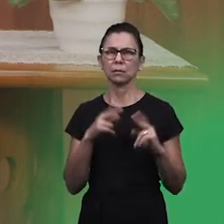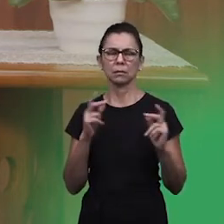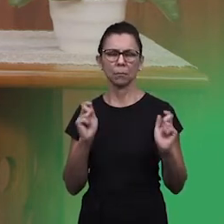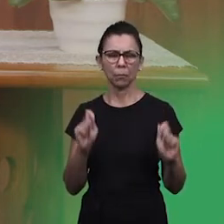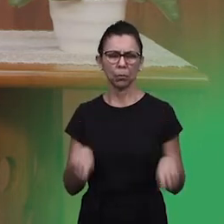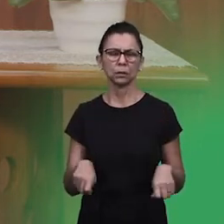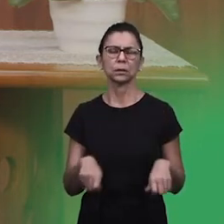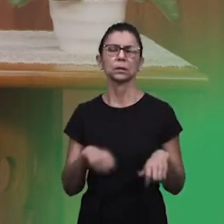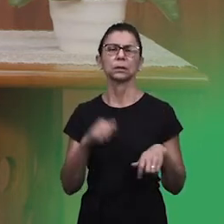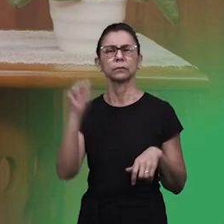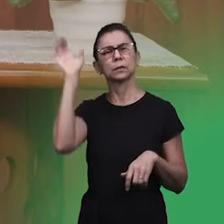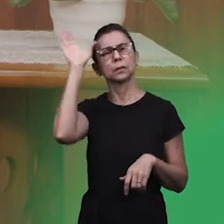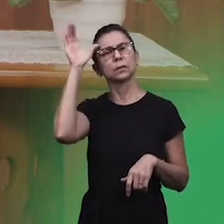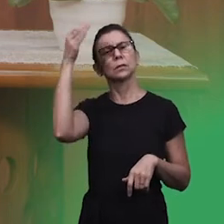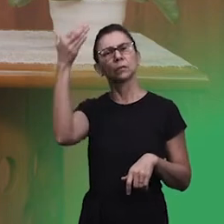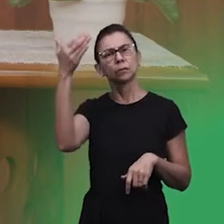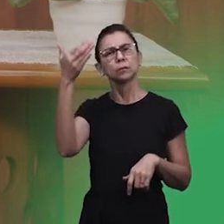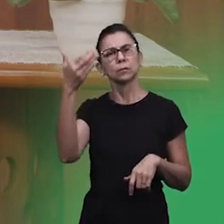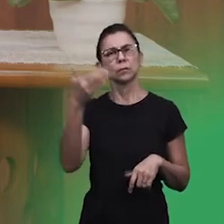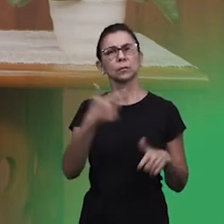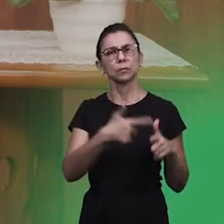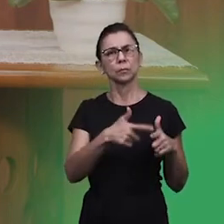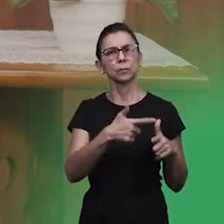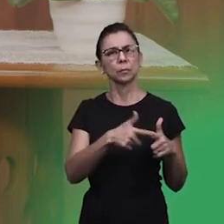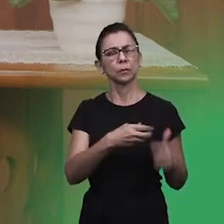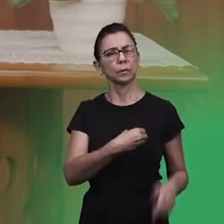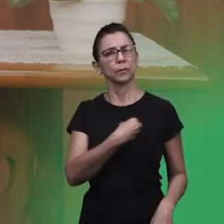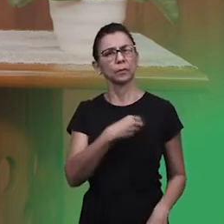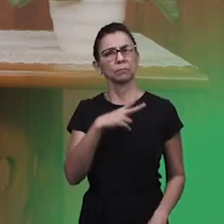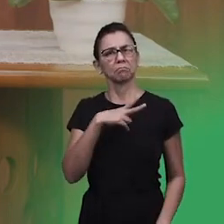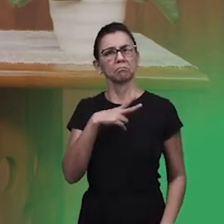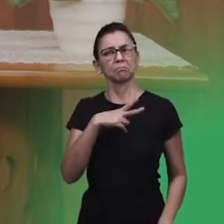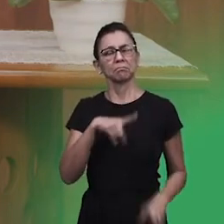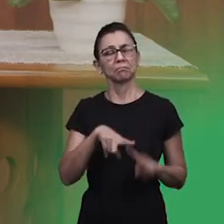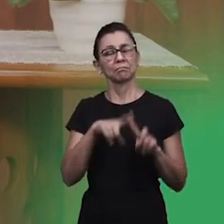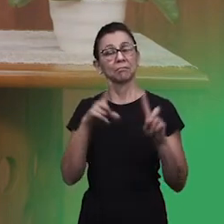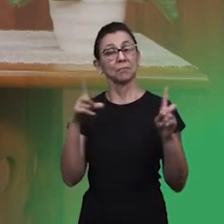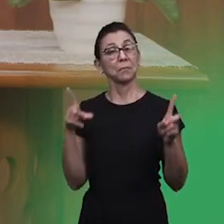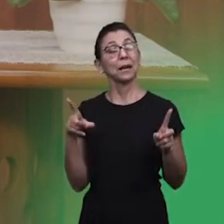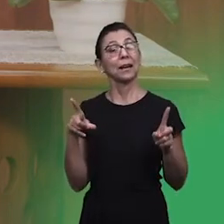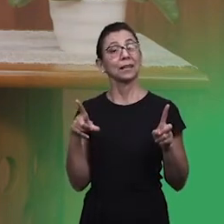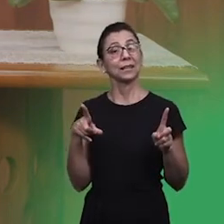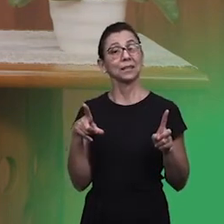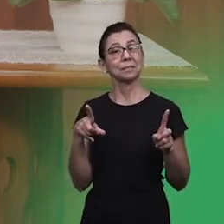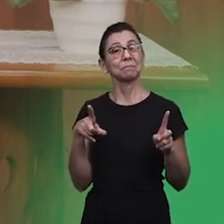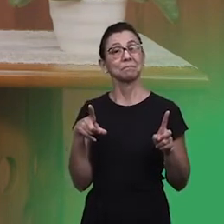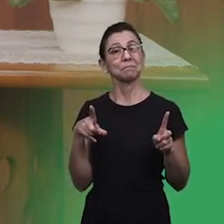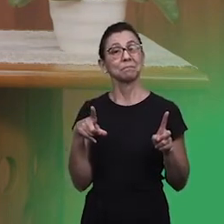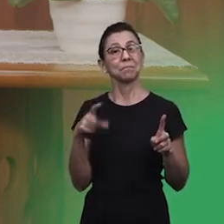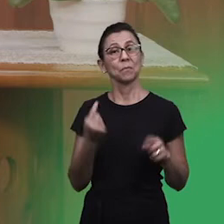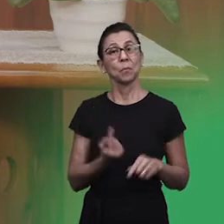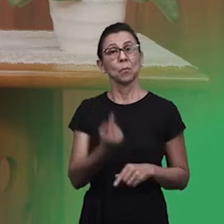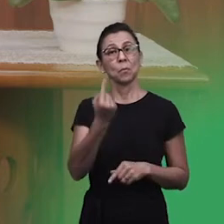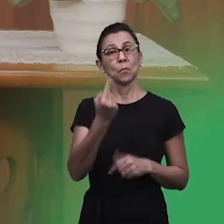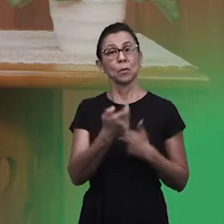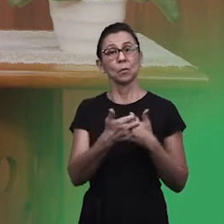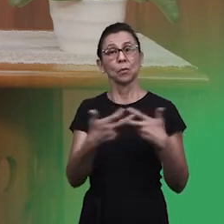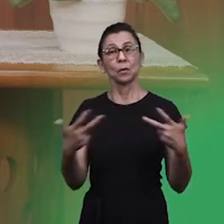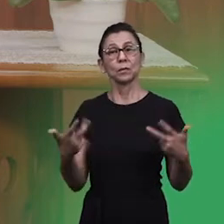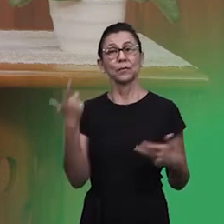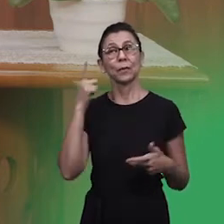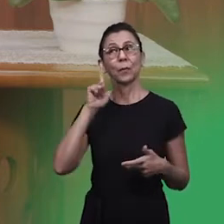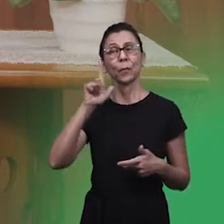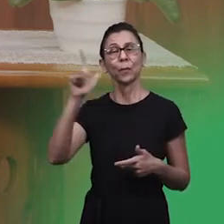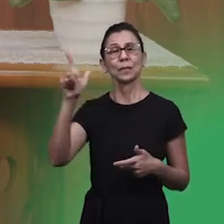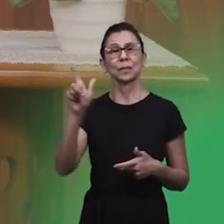possíveis para resolver muitos problemas da sua vida. Mas há algo que você só pode alcançar através desta